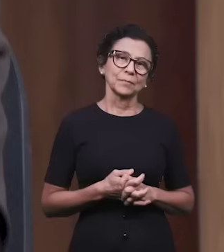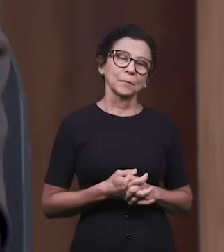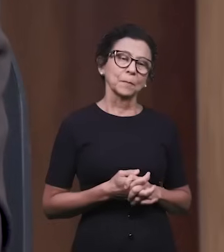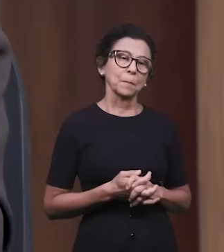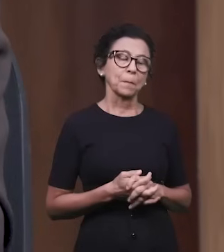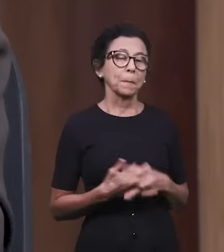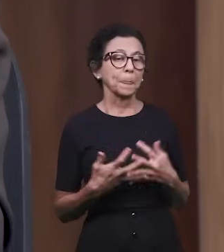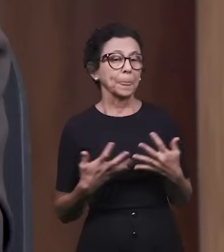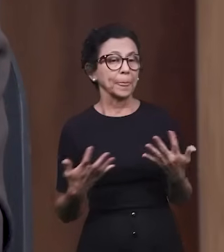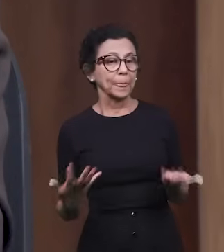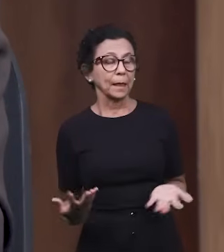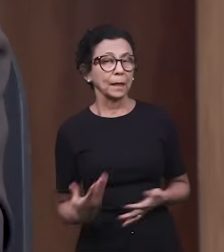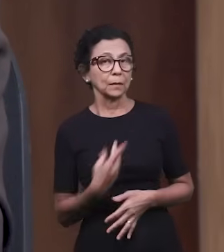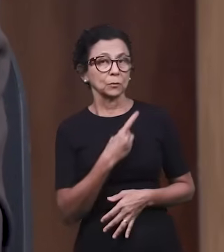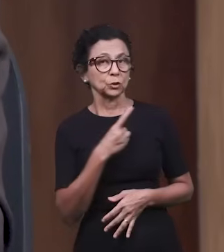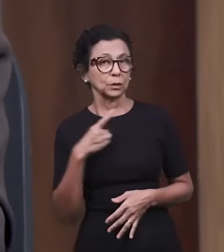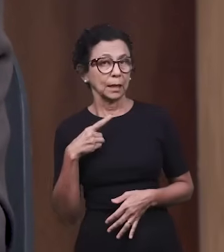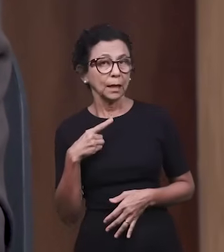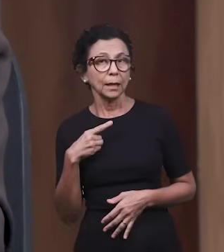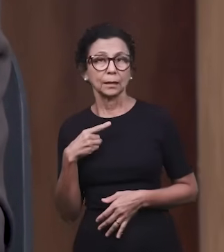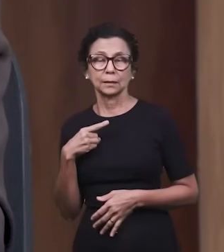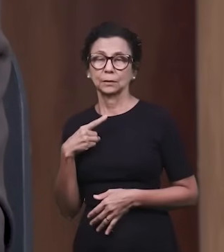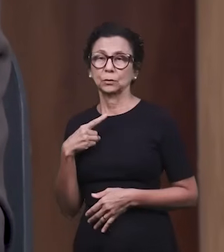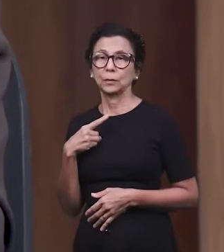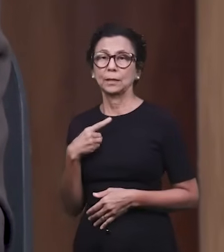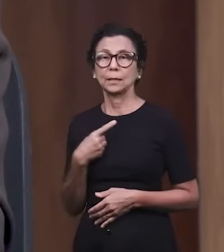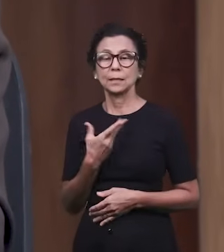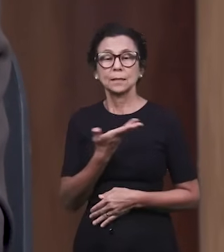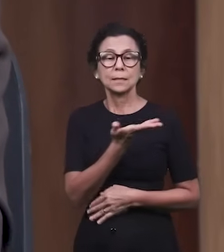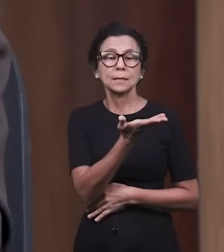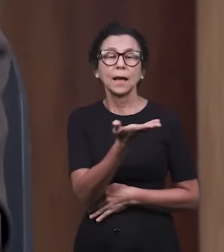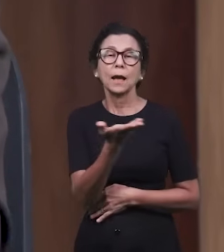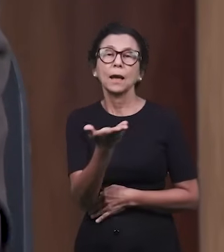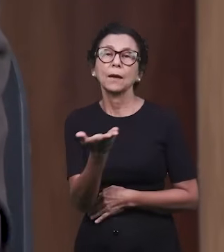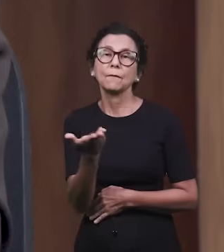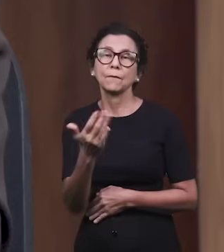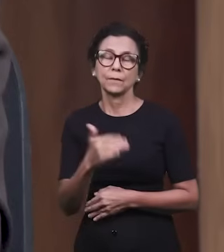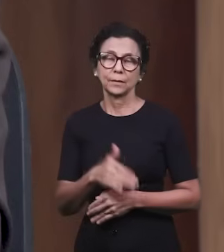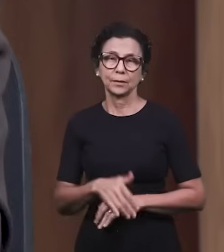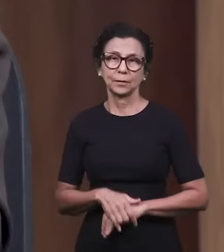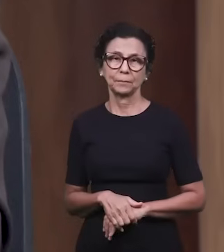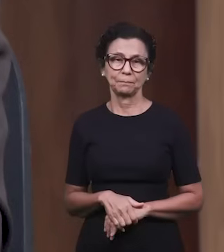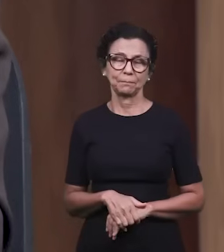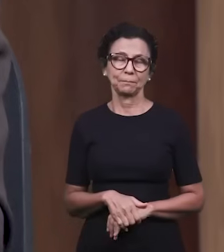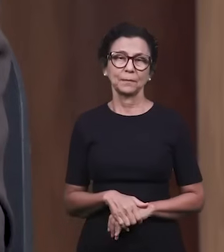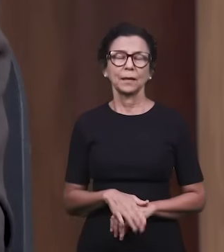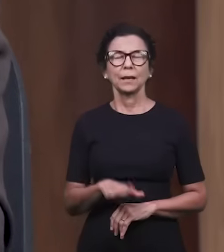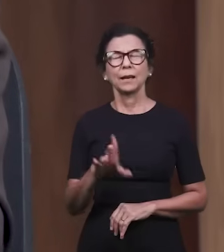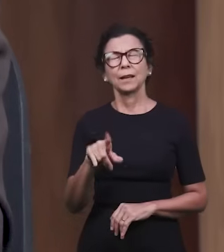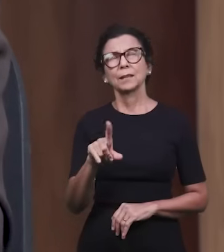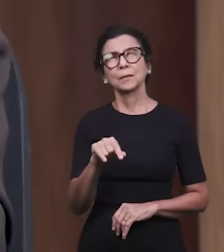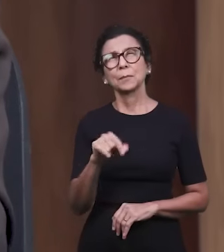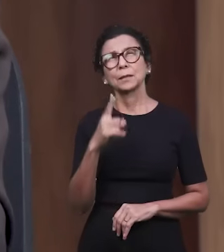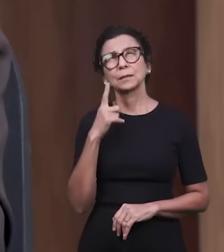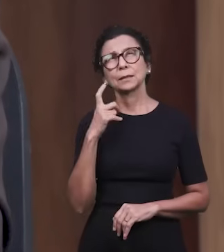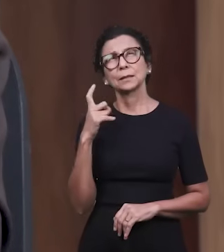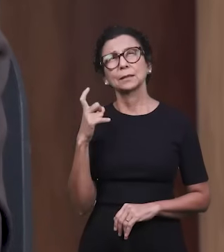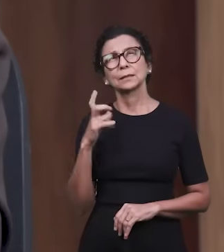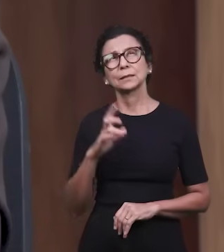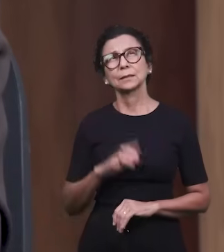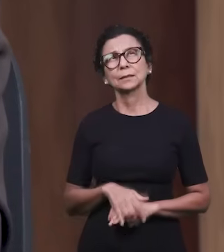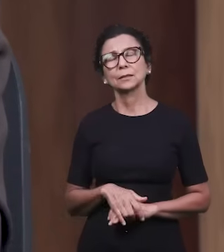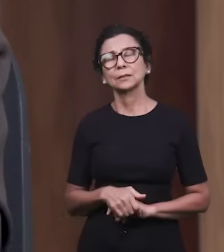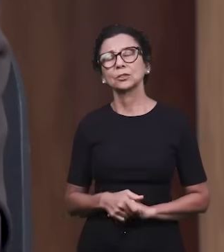né? Ou seja, ele serve às mesas, ele serve, até tem uma palavra